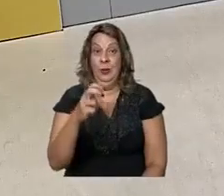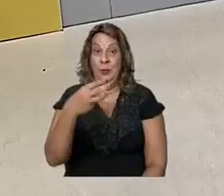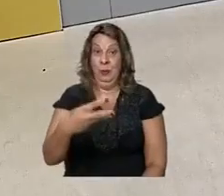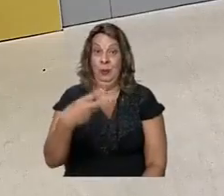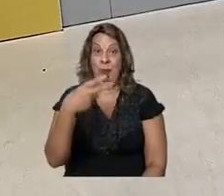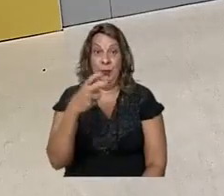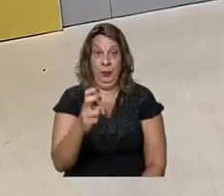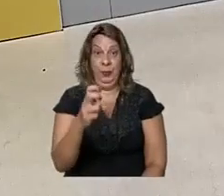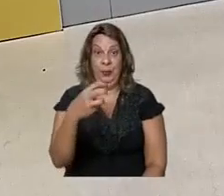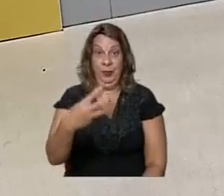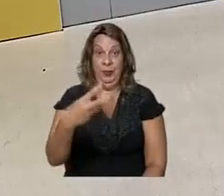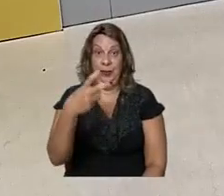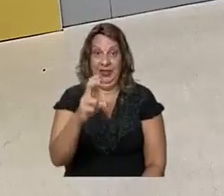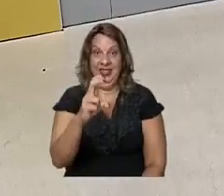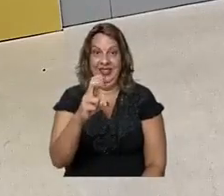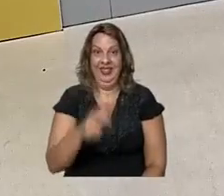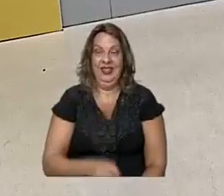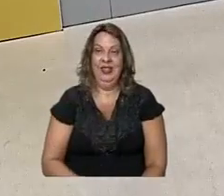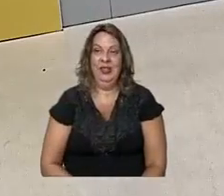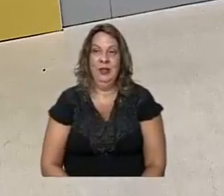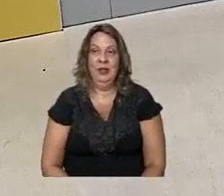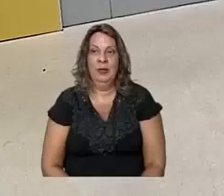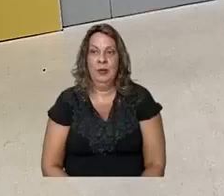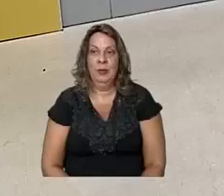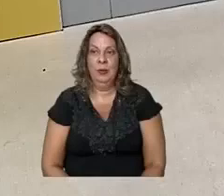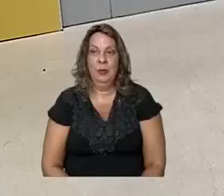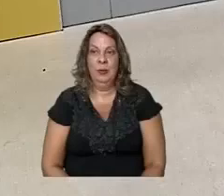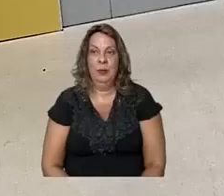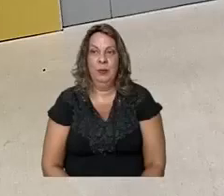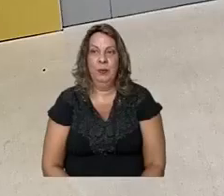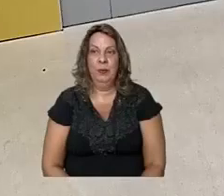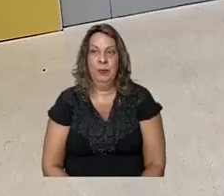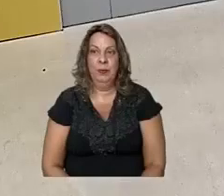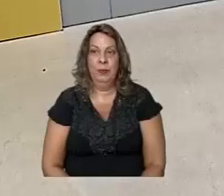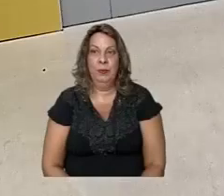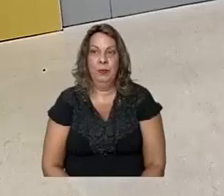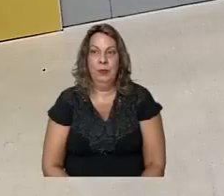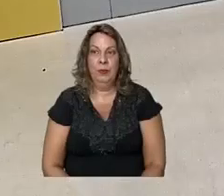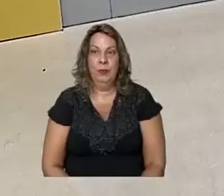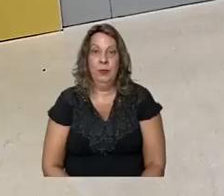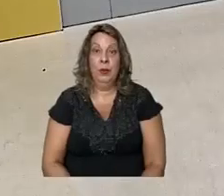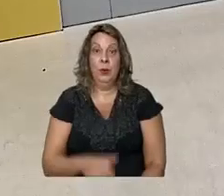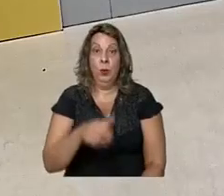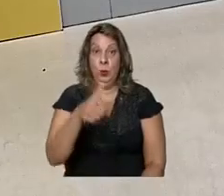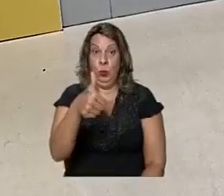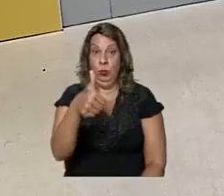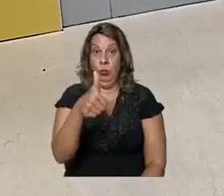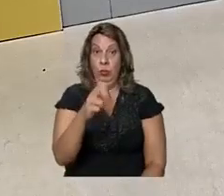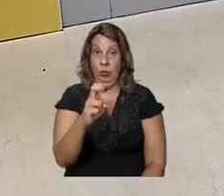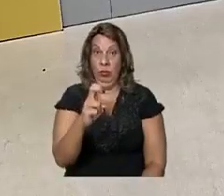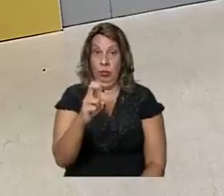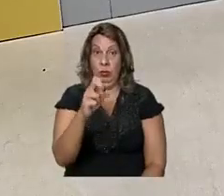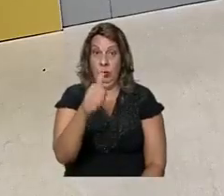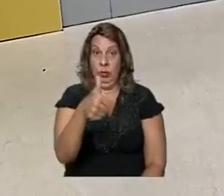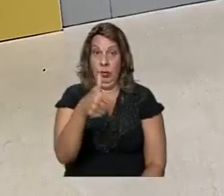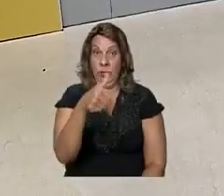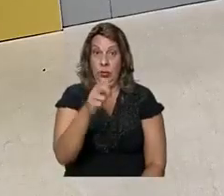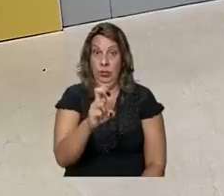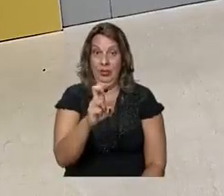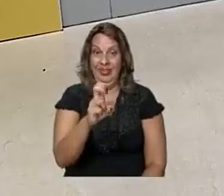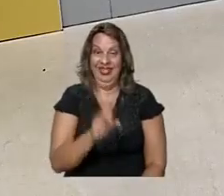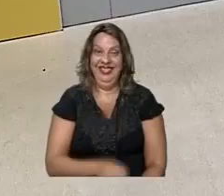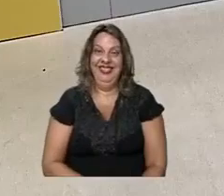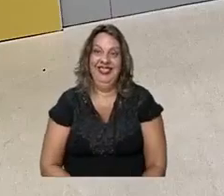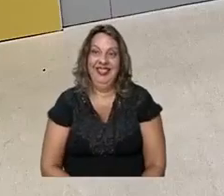35 também, 35, 35. Vamos com o número 15, número